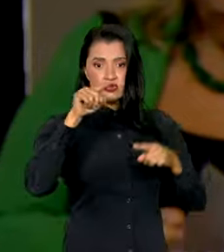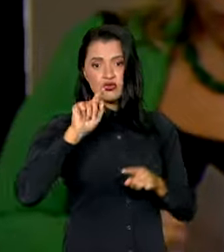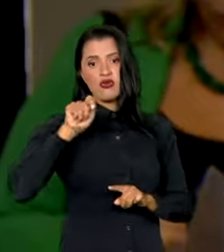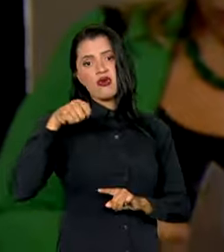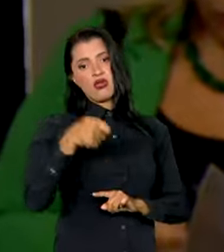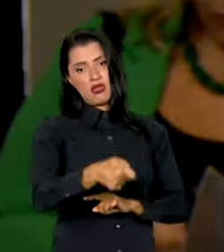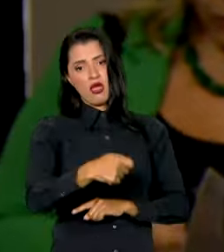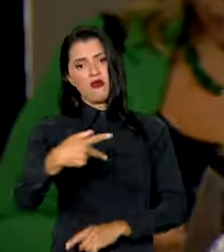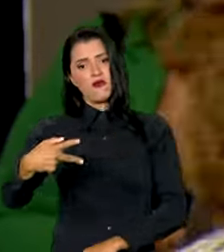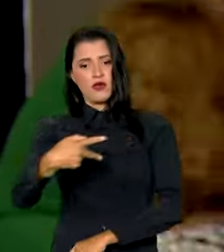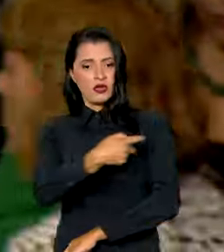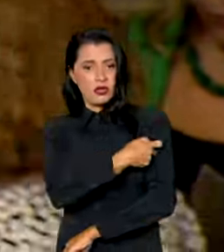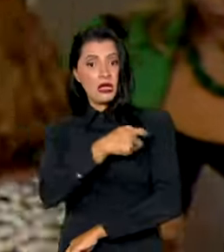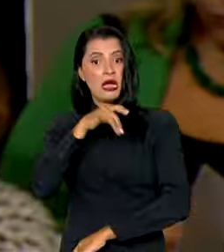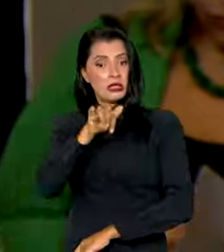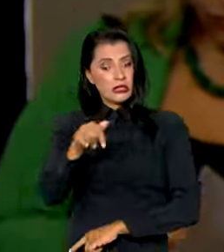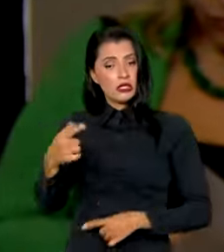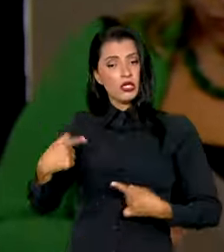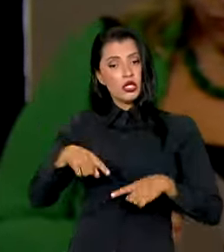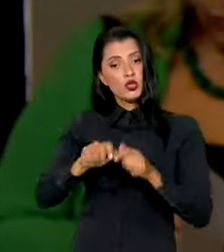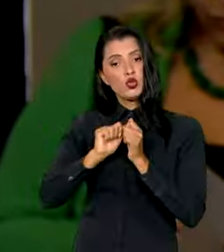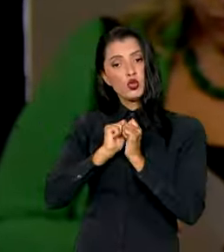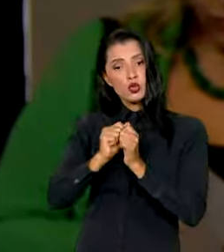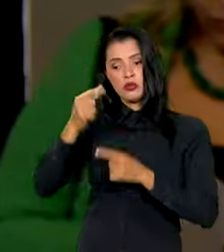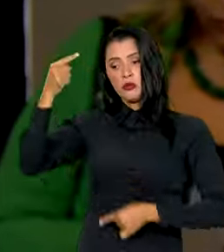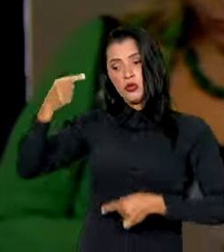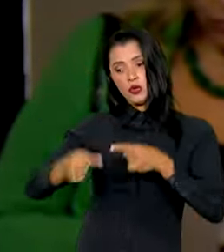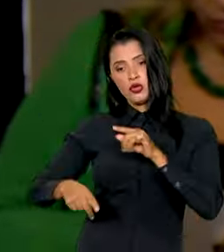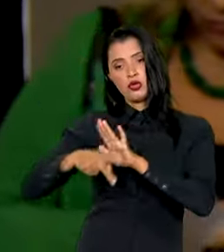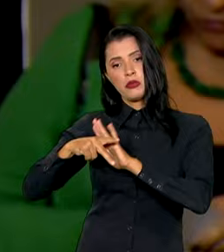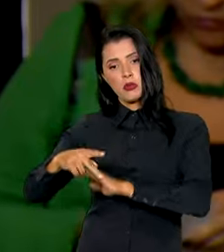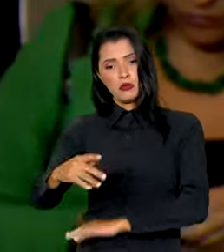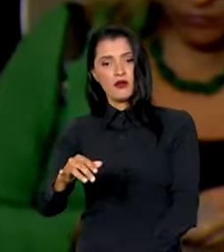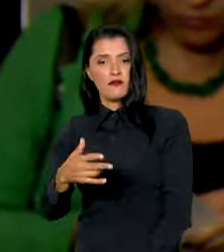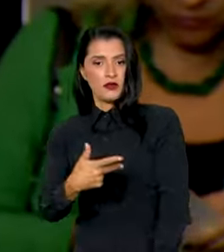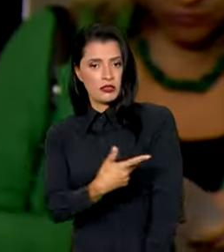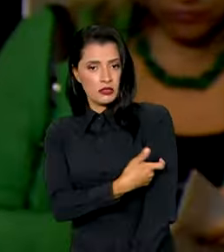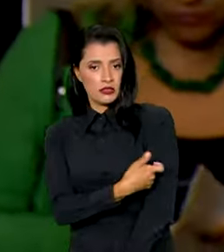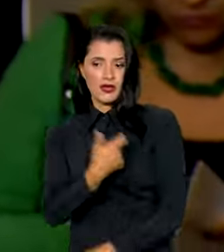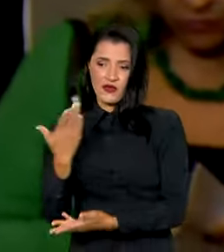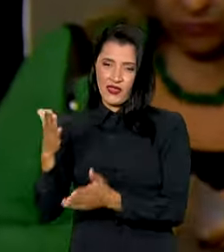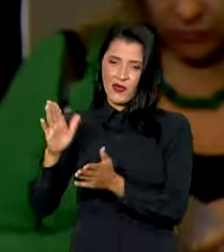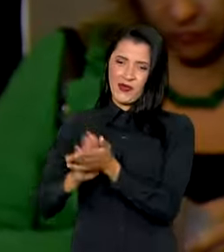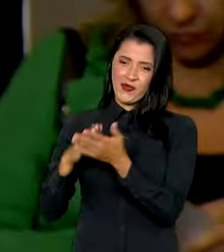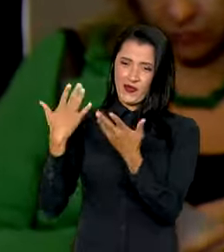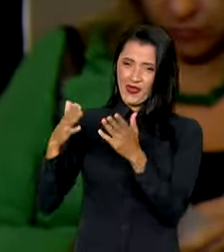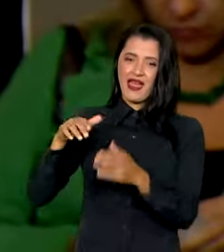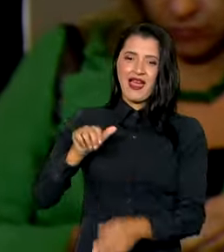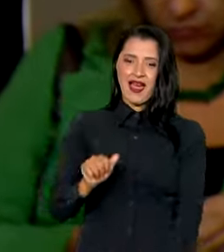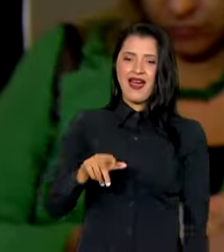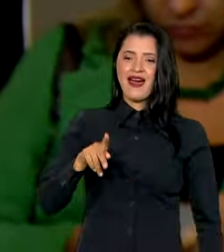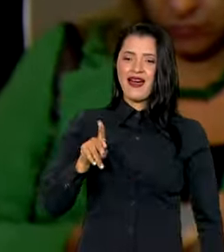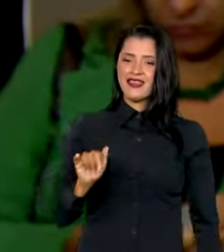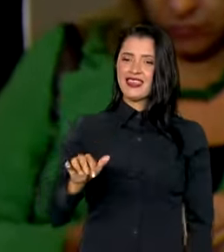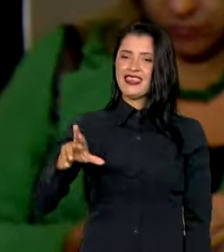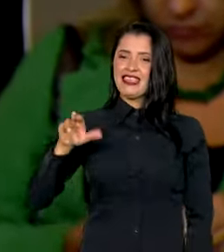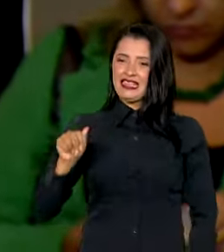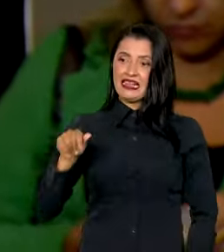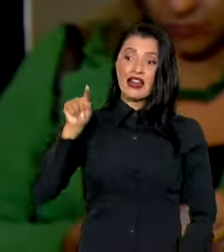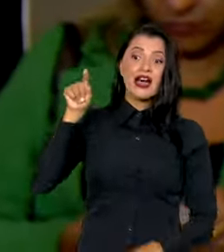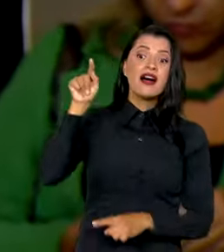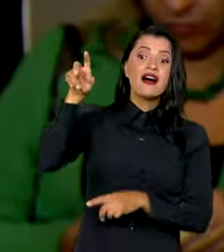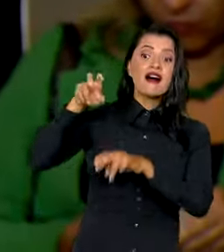se junto não tivermos a política de vacinação. Então, quero homenagear o doutor Akira Roma, que está lá no final. Akira, por